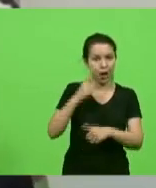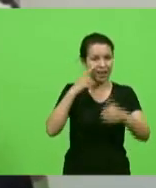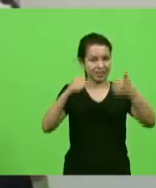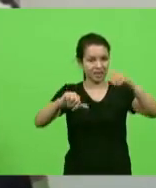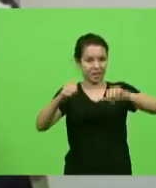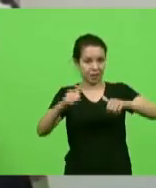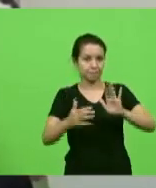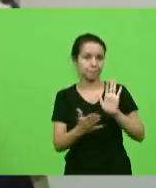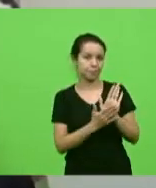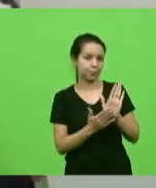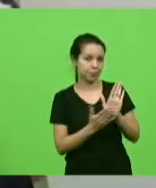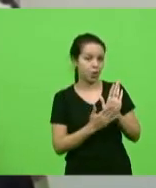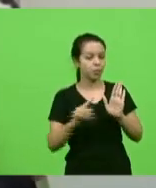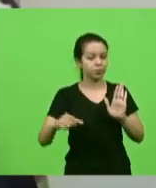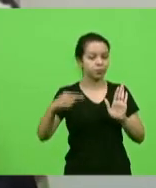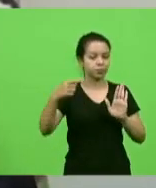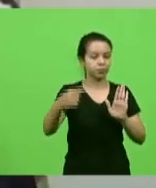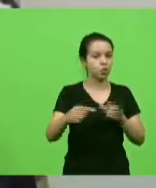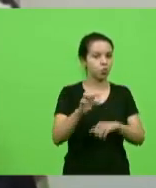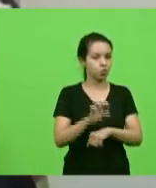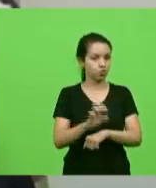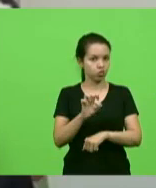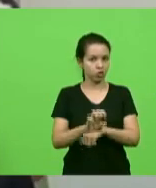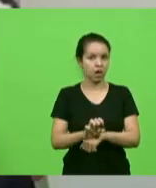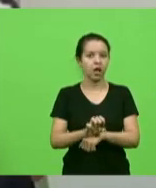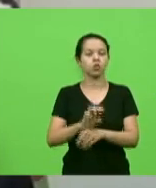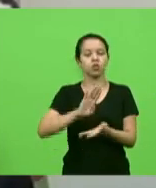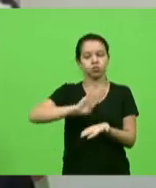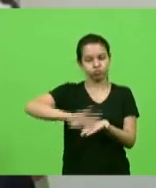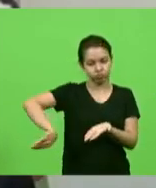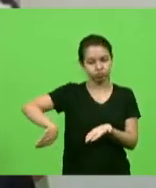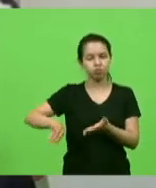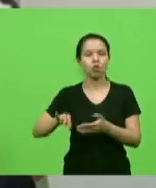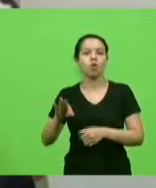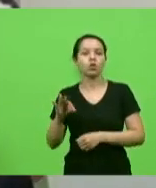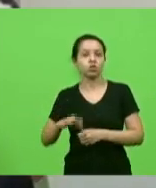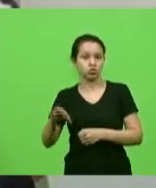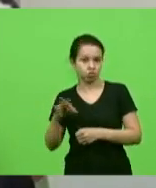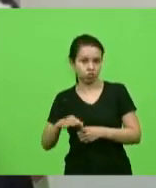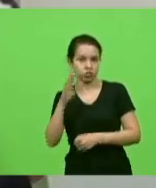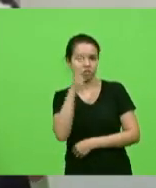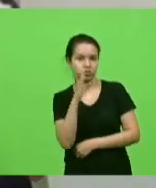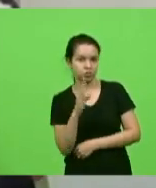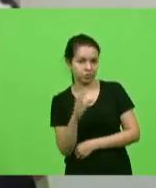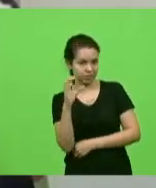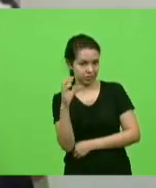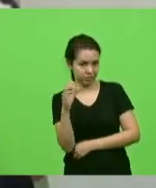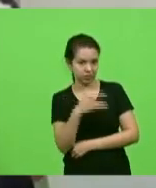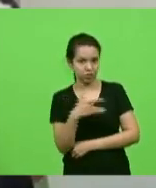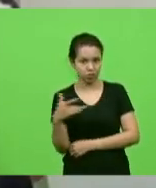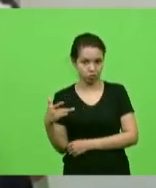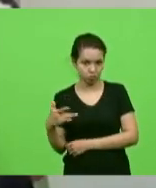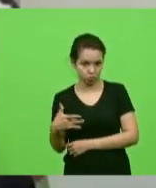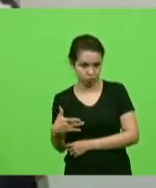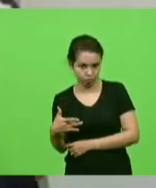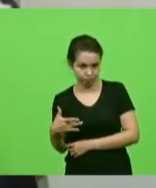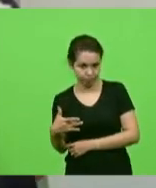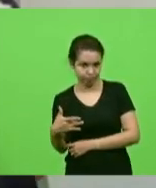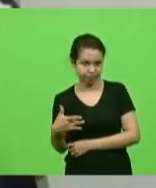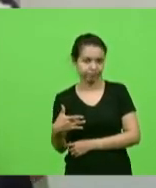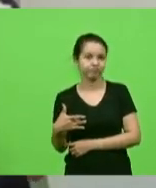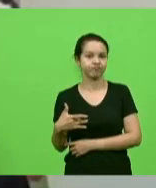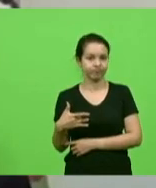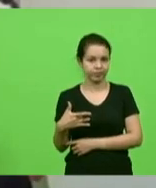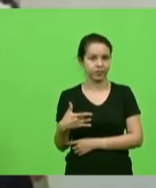de forma que na sequência o estado desclassificou o instituto nacional nacional de Ciências da Saúde então impetrante